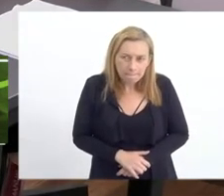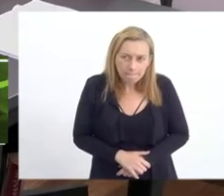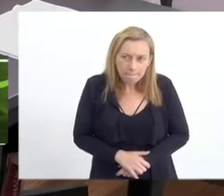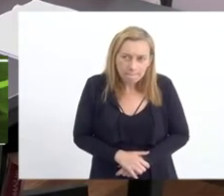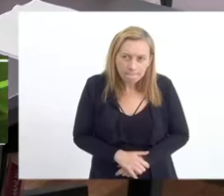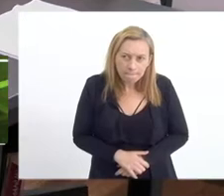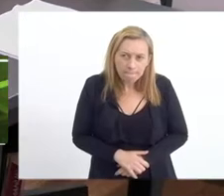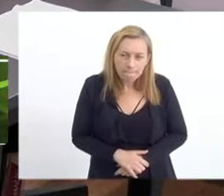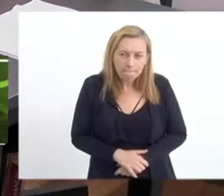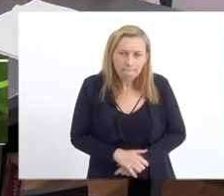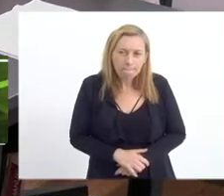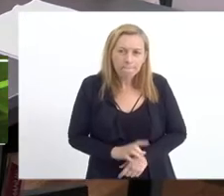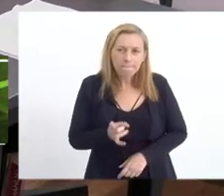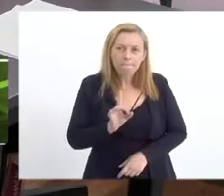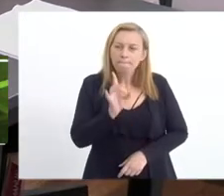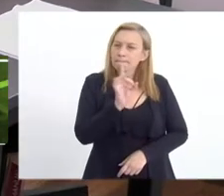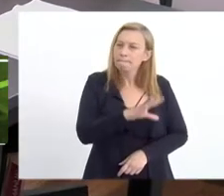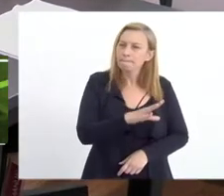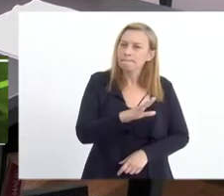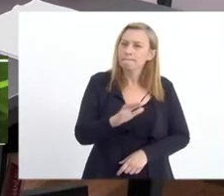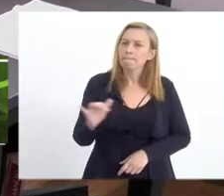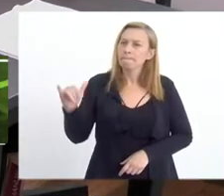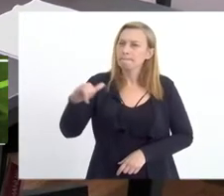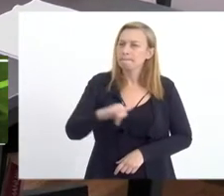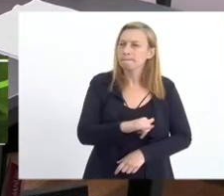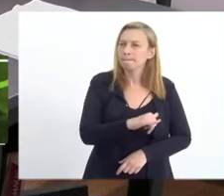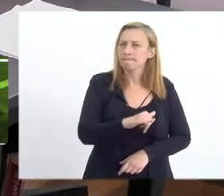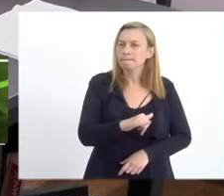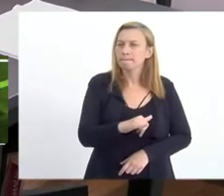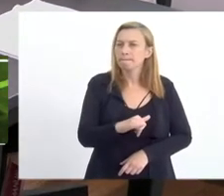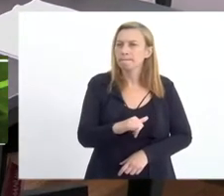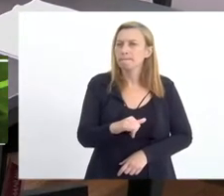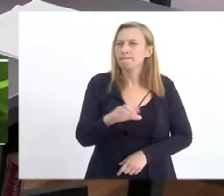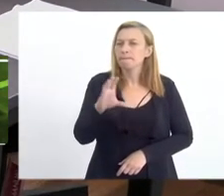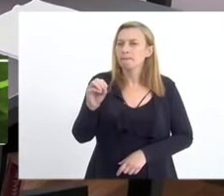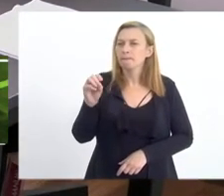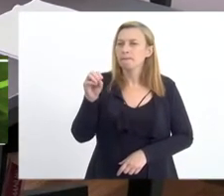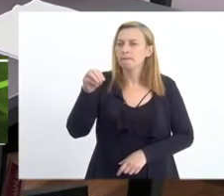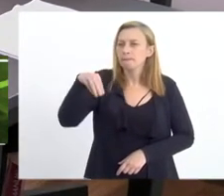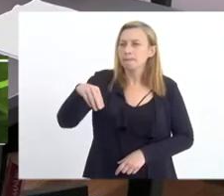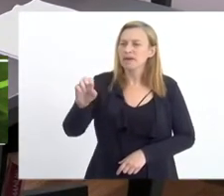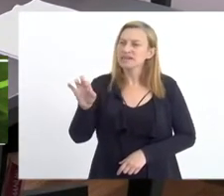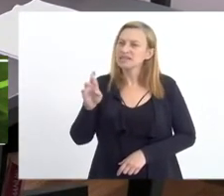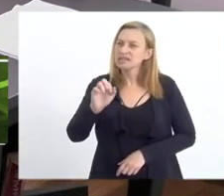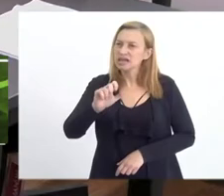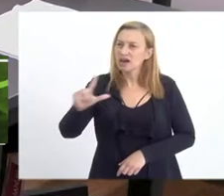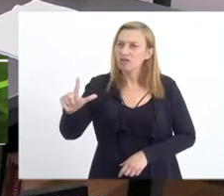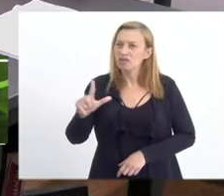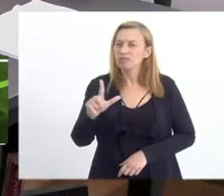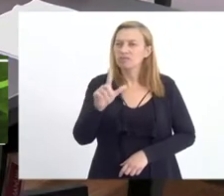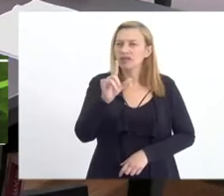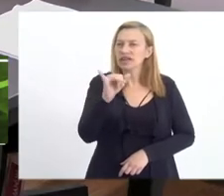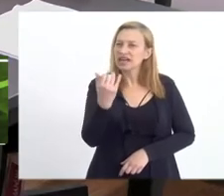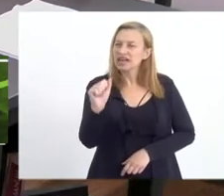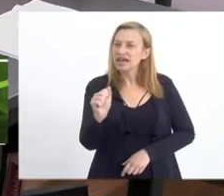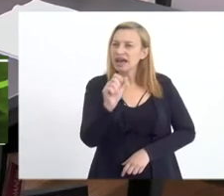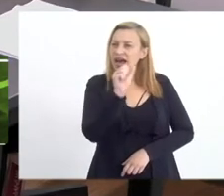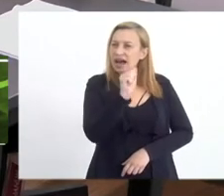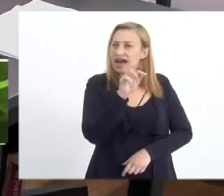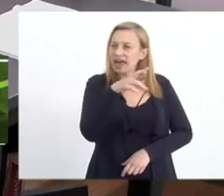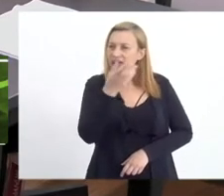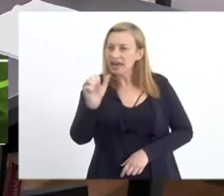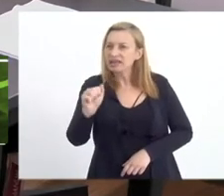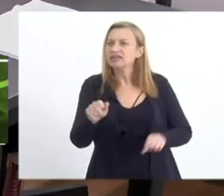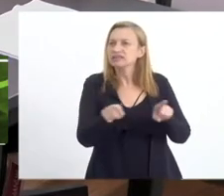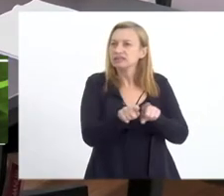a gente atende não só a aviação regular, a aviação comercial, que é Azul Linhas Aéreas, como também a gente